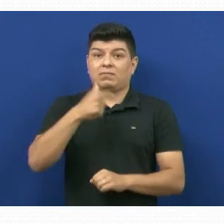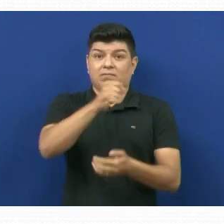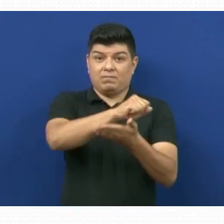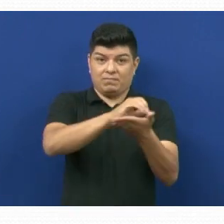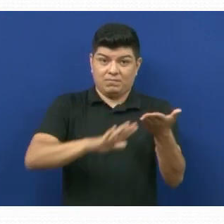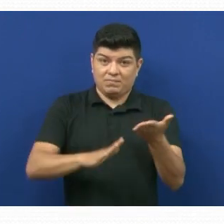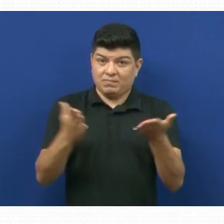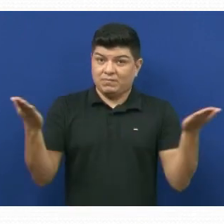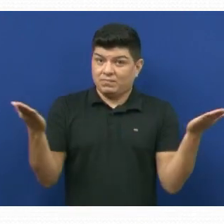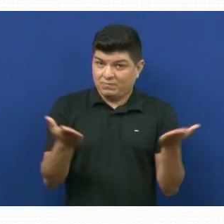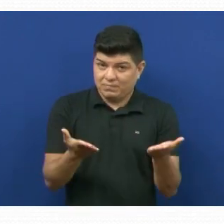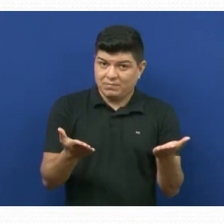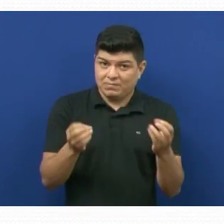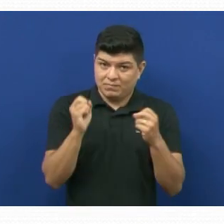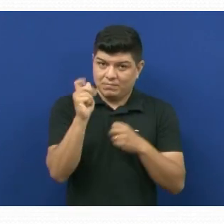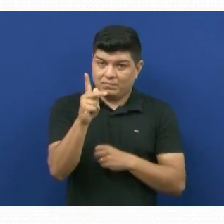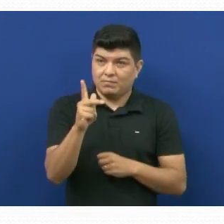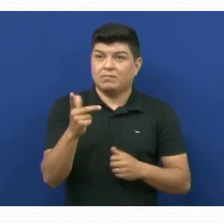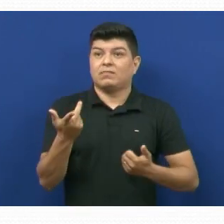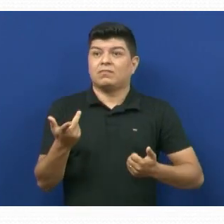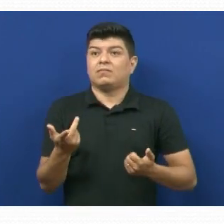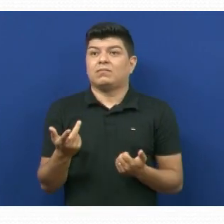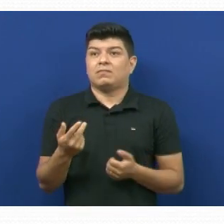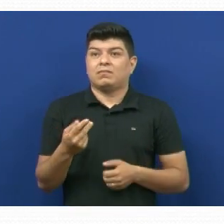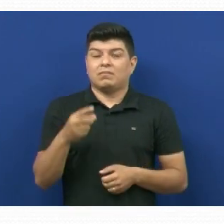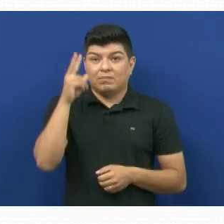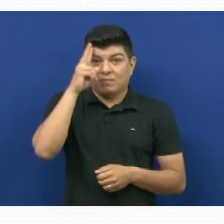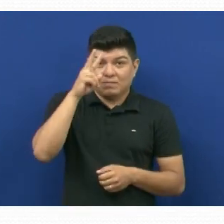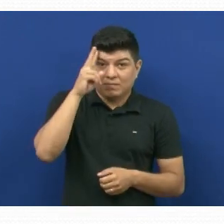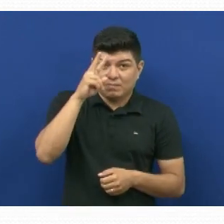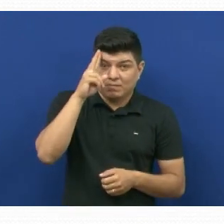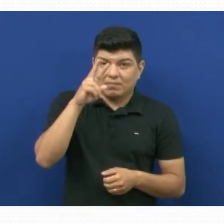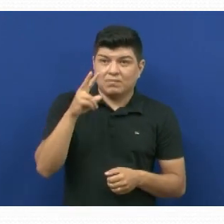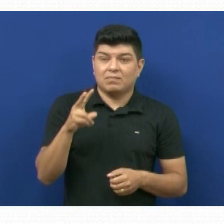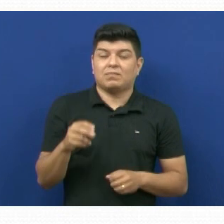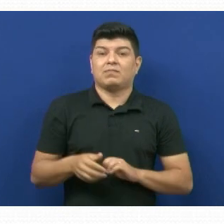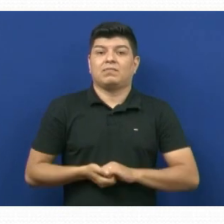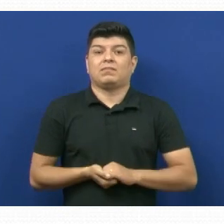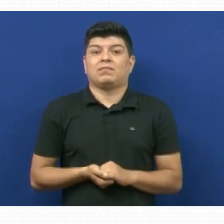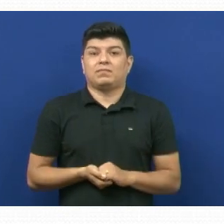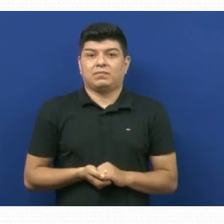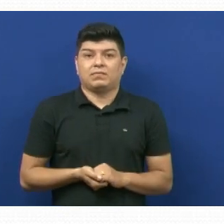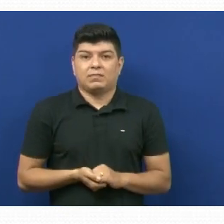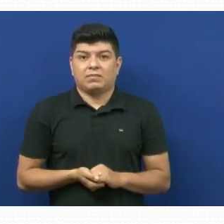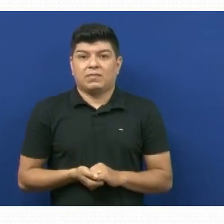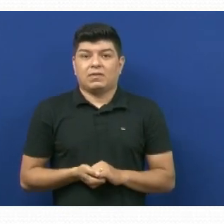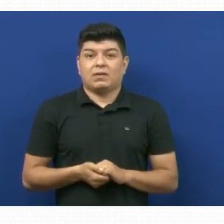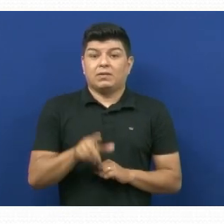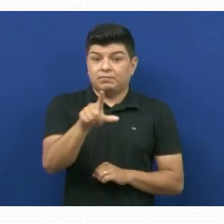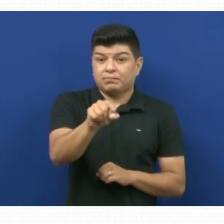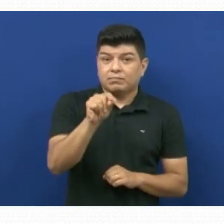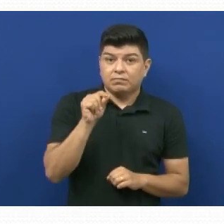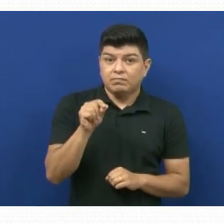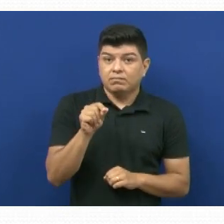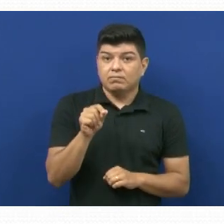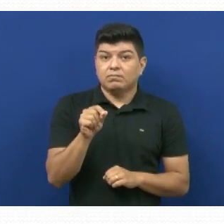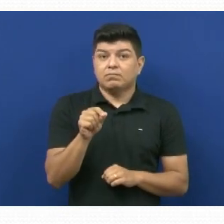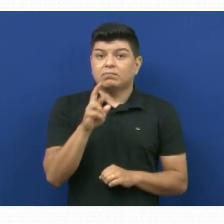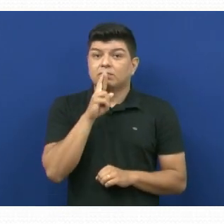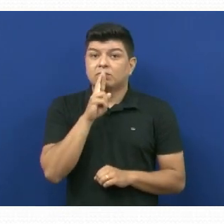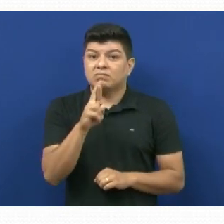nossos exercícios, tá? Para a gente fixar essa questão de paisagem. Assinale a